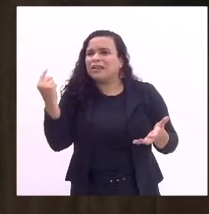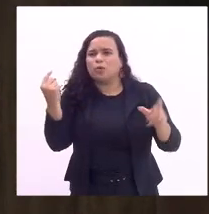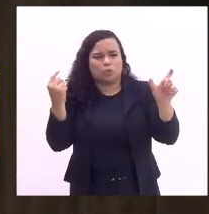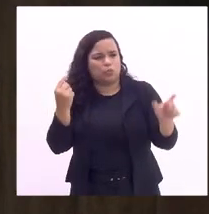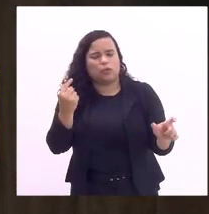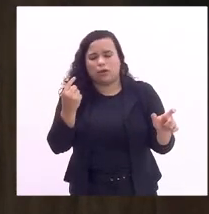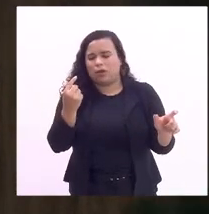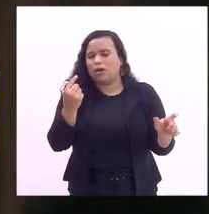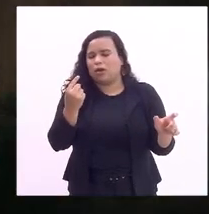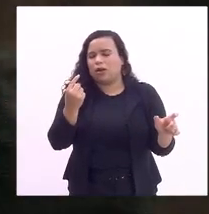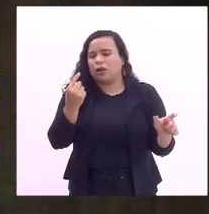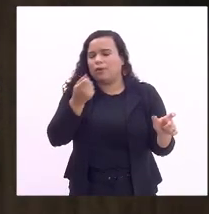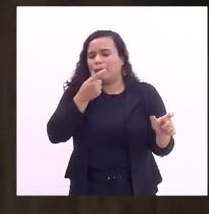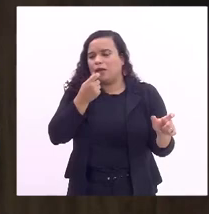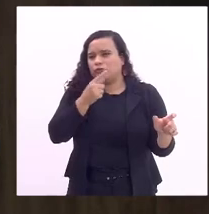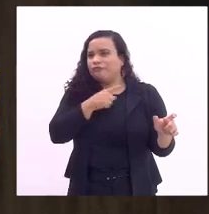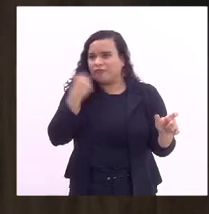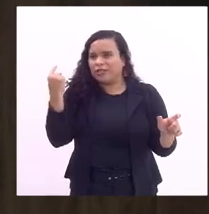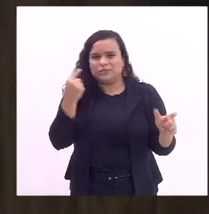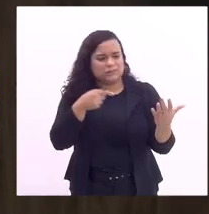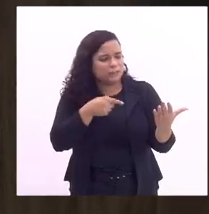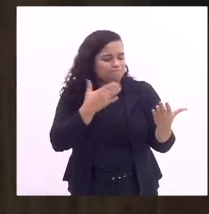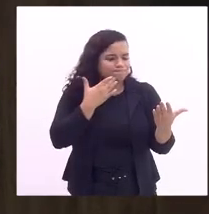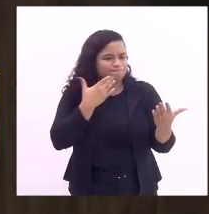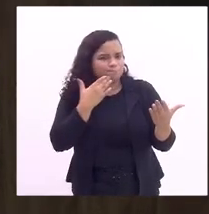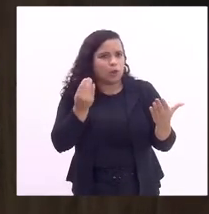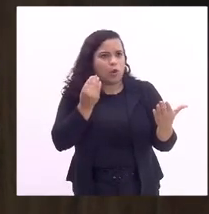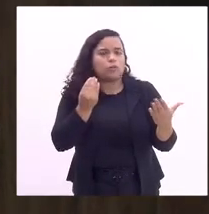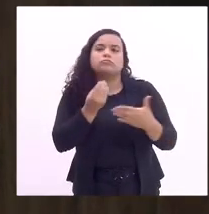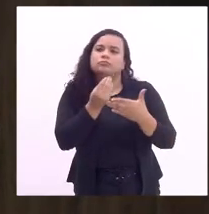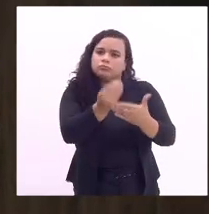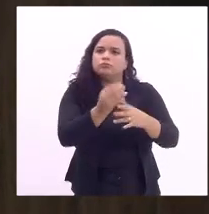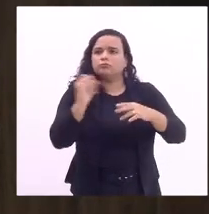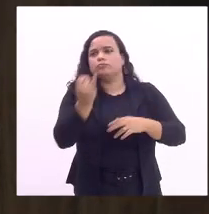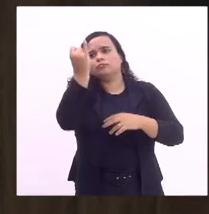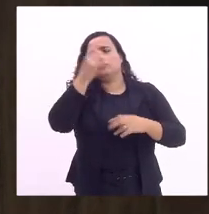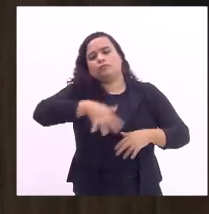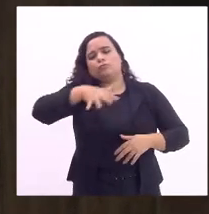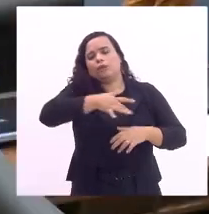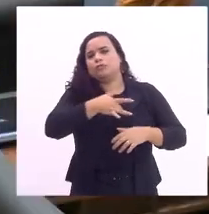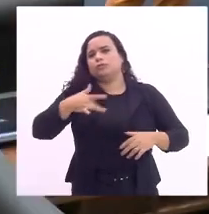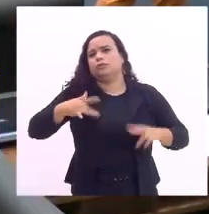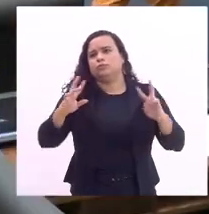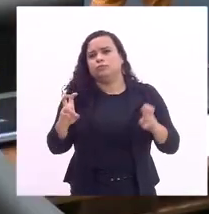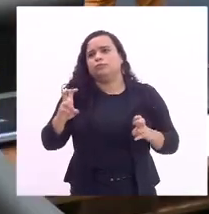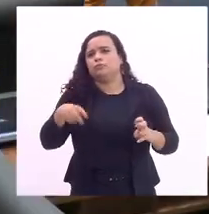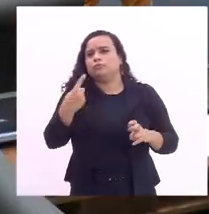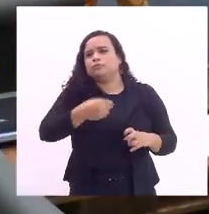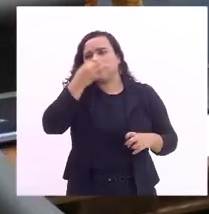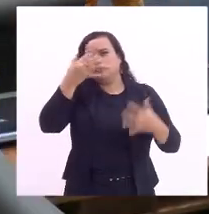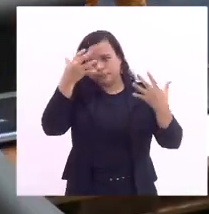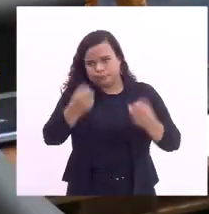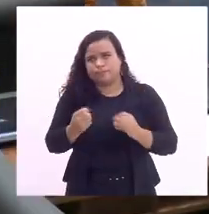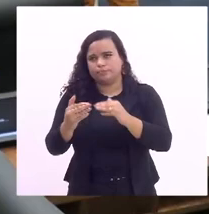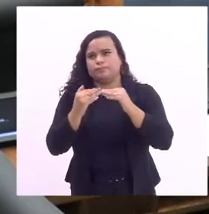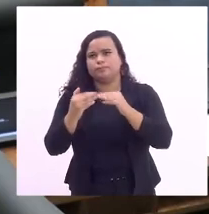pela relevância do tema, pela importância do tema praga da saúde, nosso parecer é favorável.